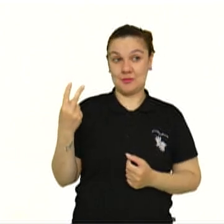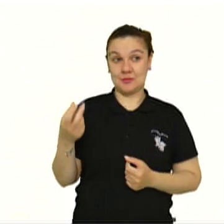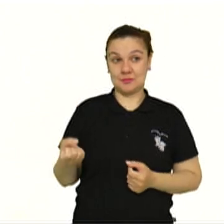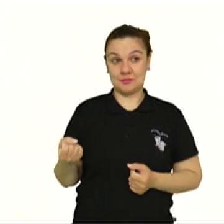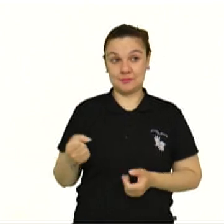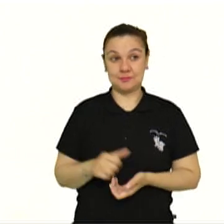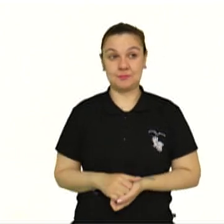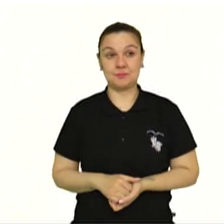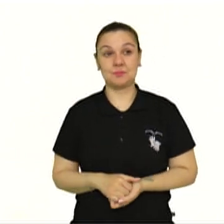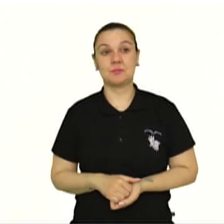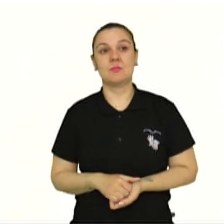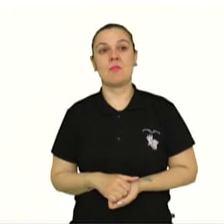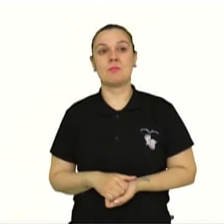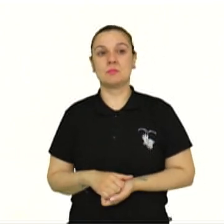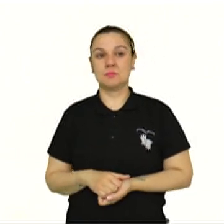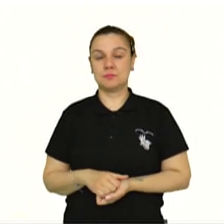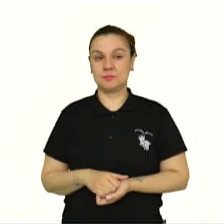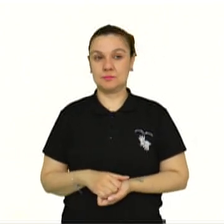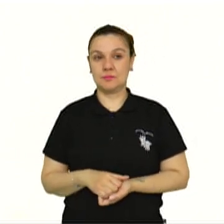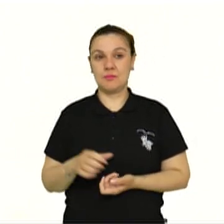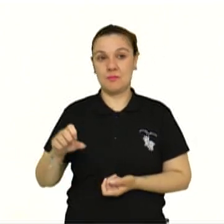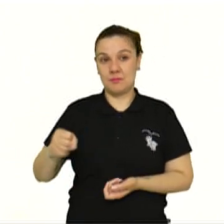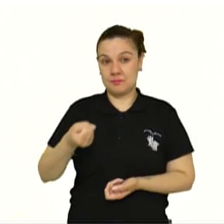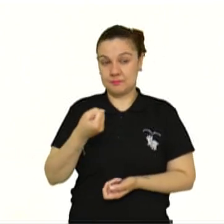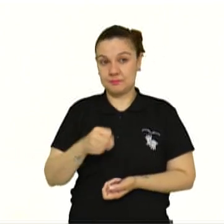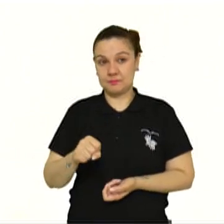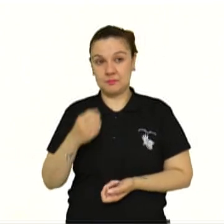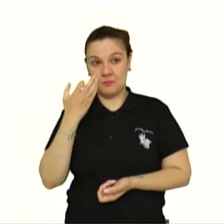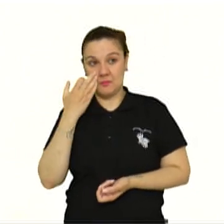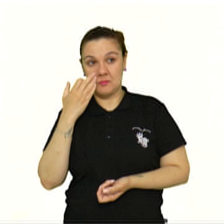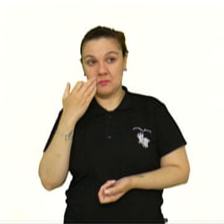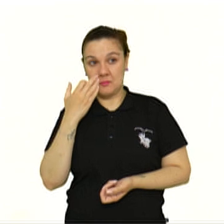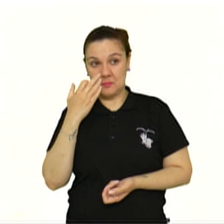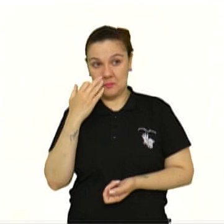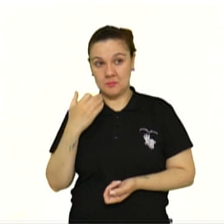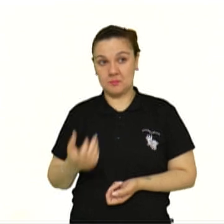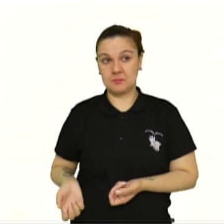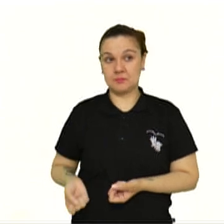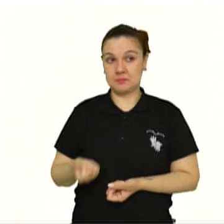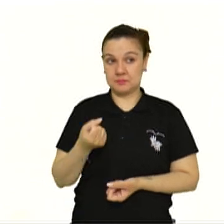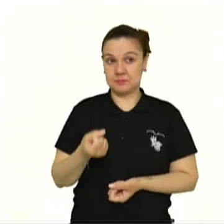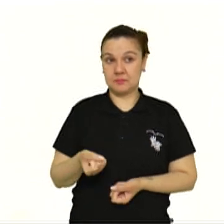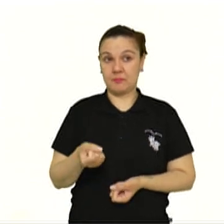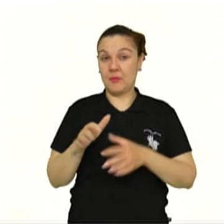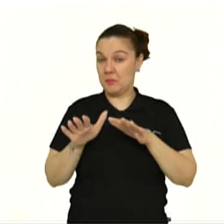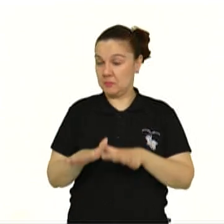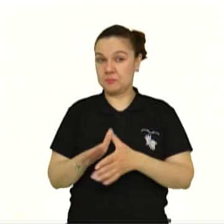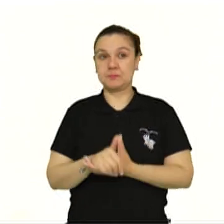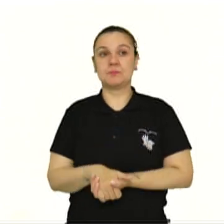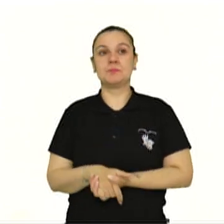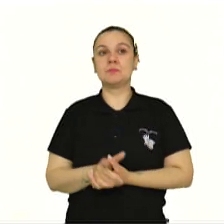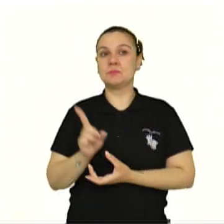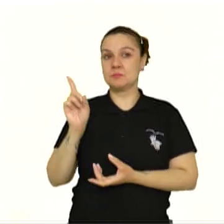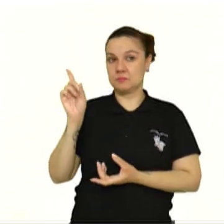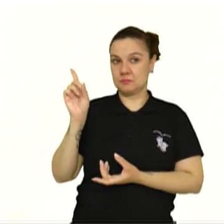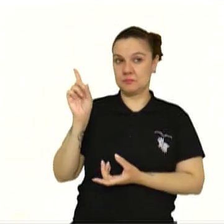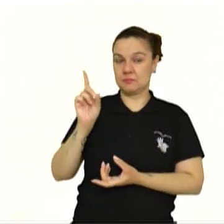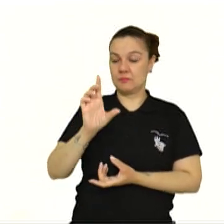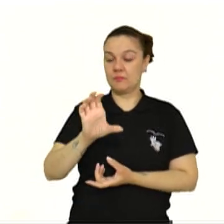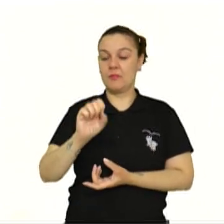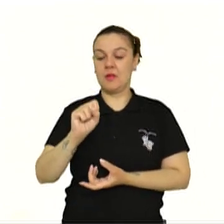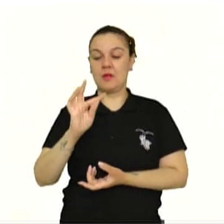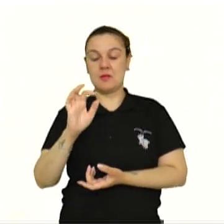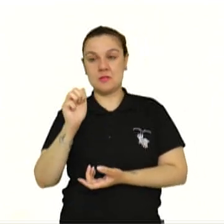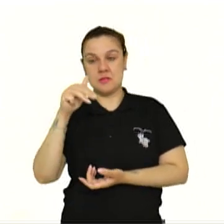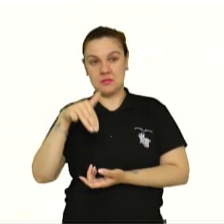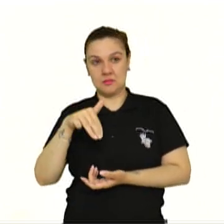raquete dessa forma. É fácil de manusear e as bolas para bolas de alturas baixas, tá? A gente tem o Eastern